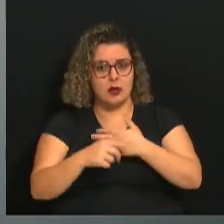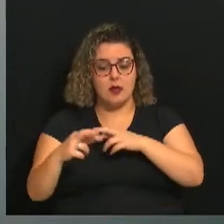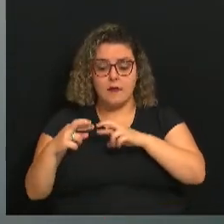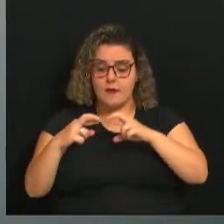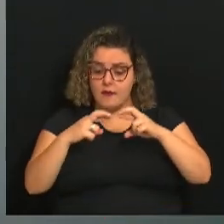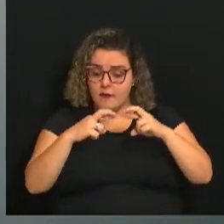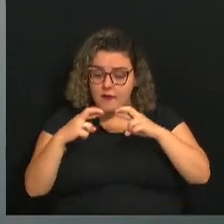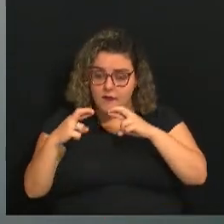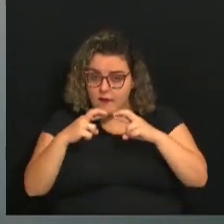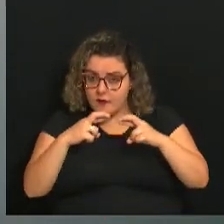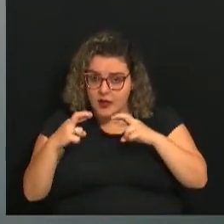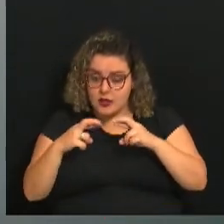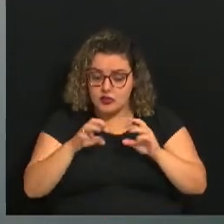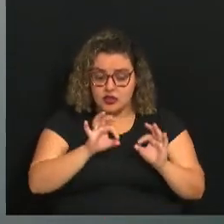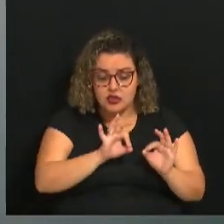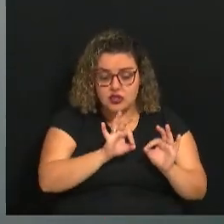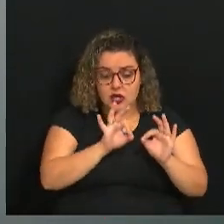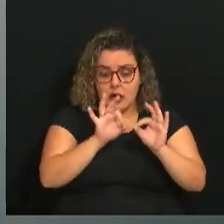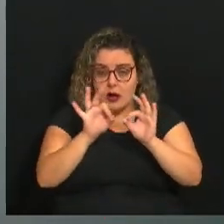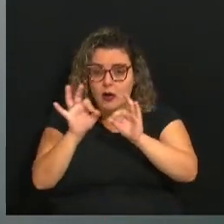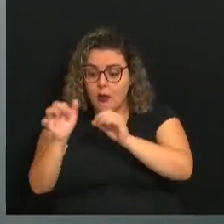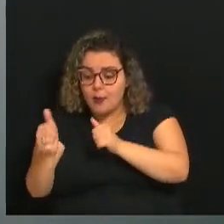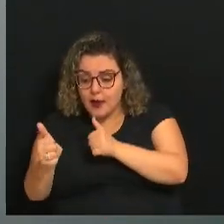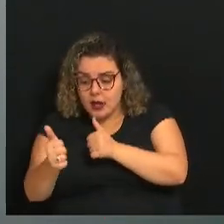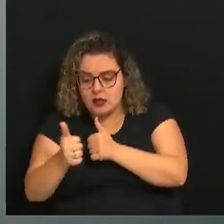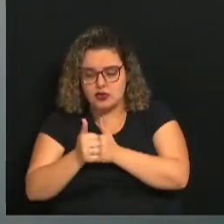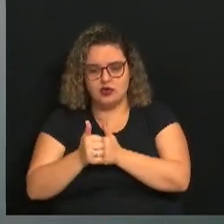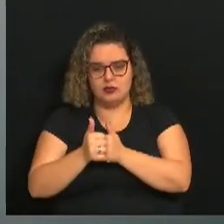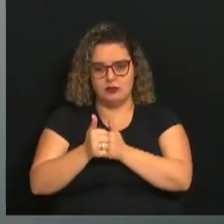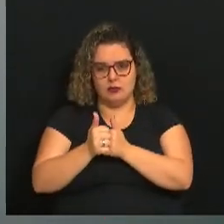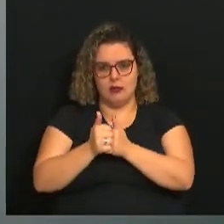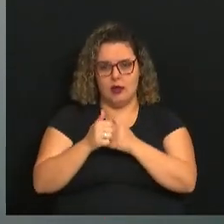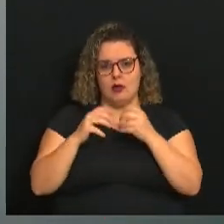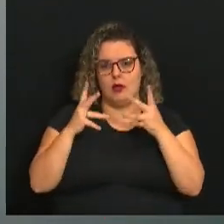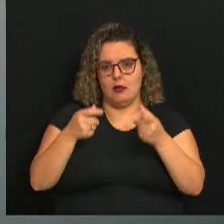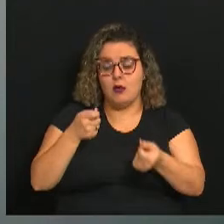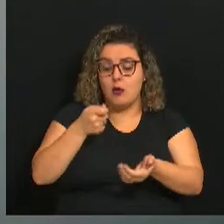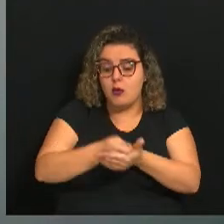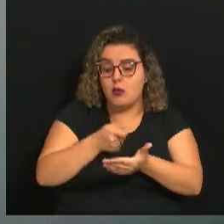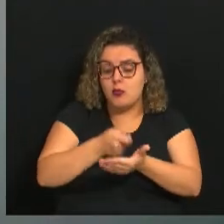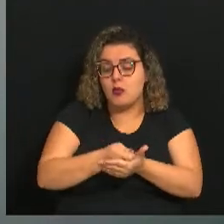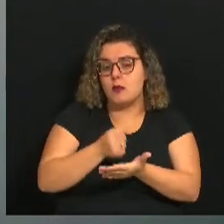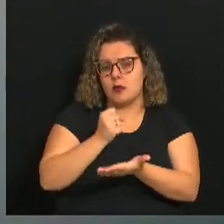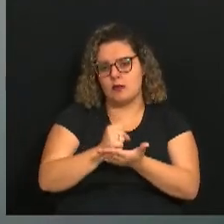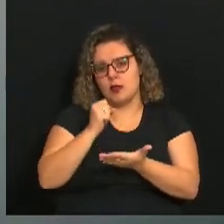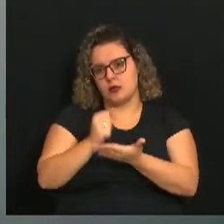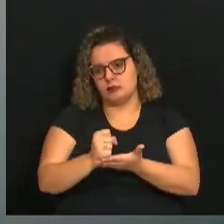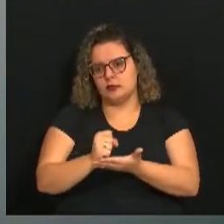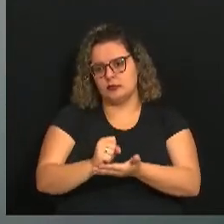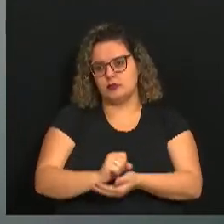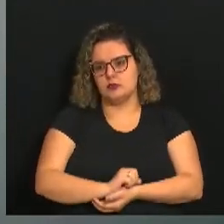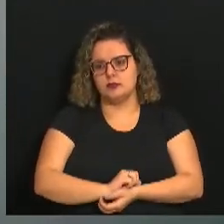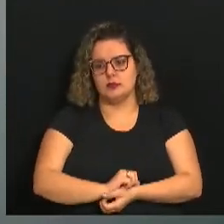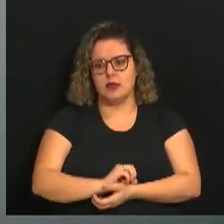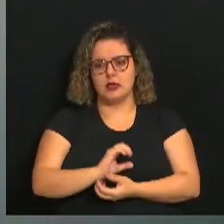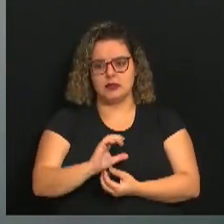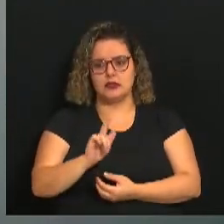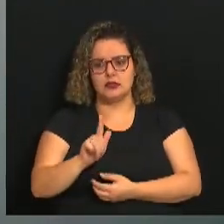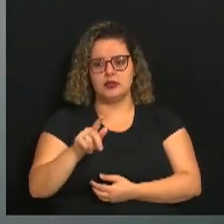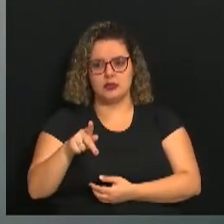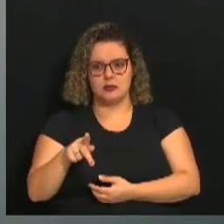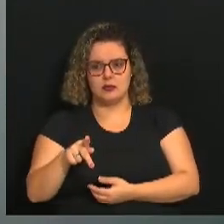de acompanhamento com relação ao cumprimento dos contratos. A CGP terceirizados,